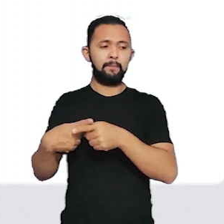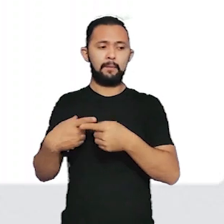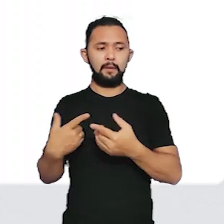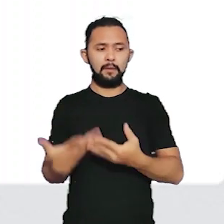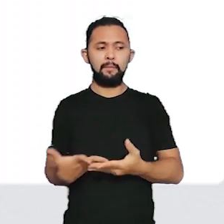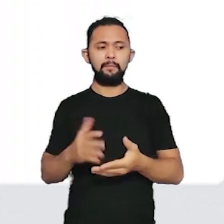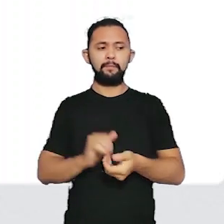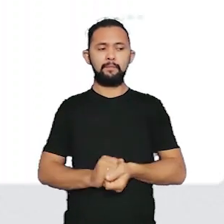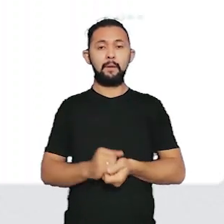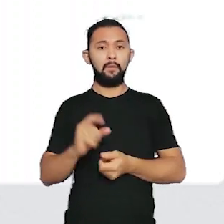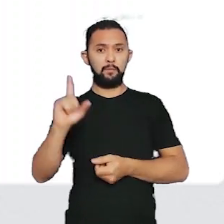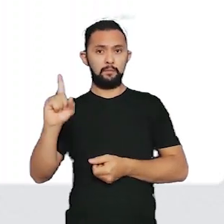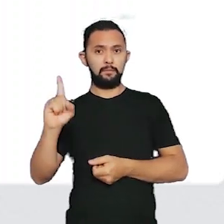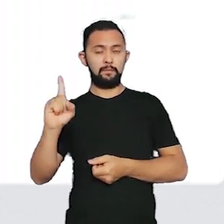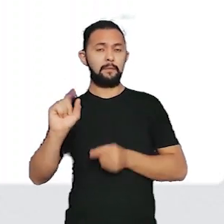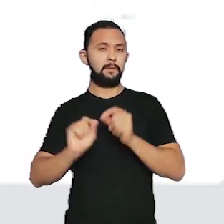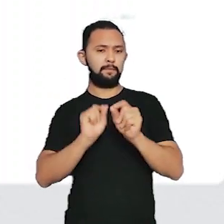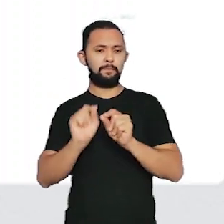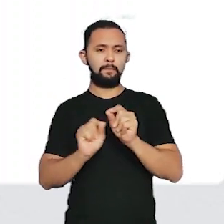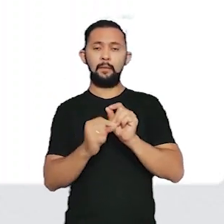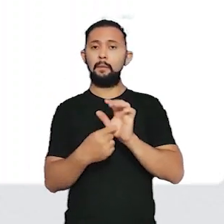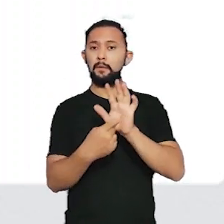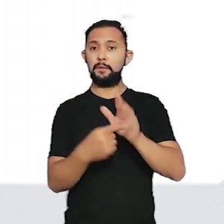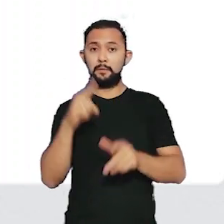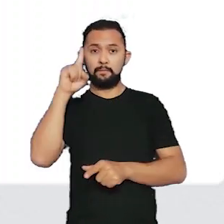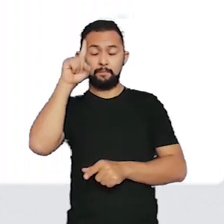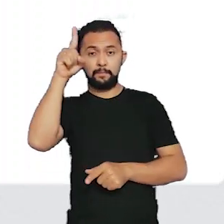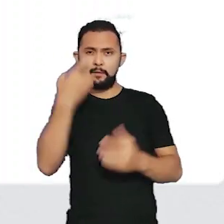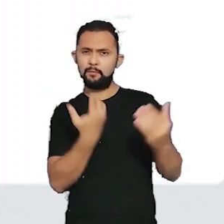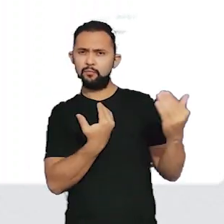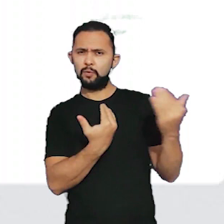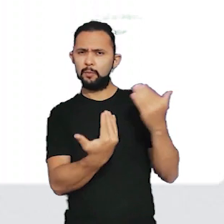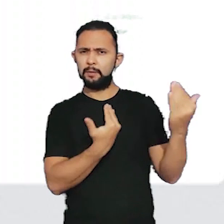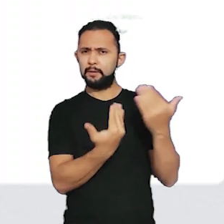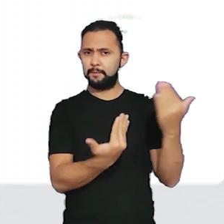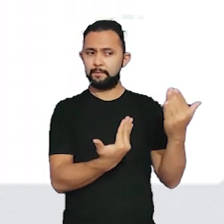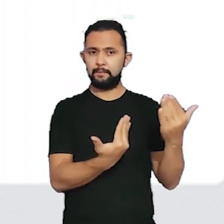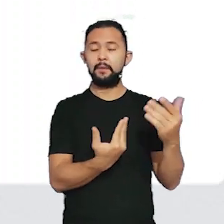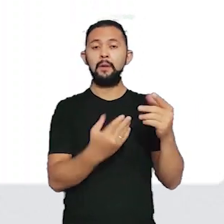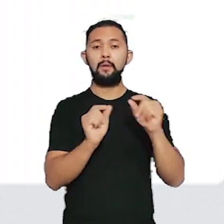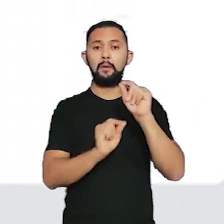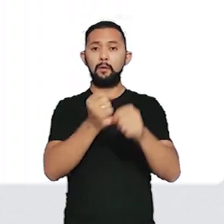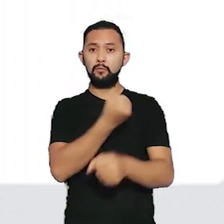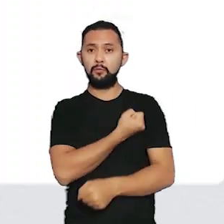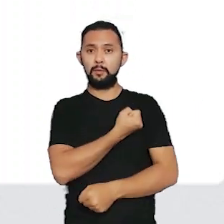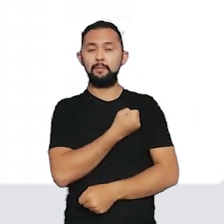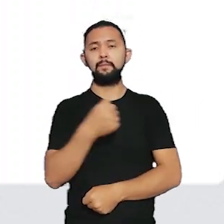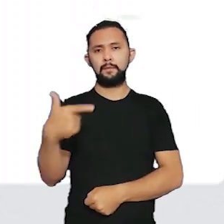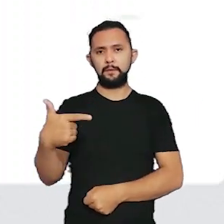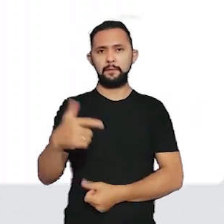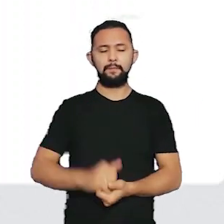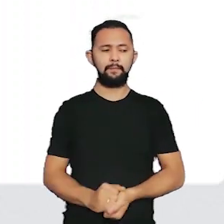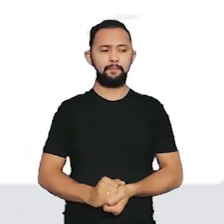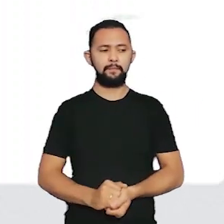de sol é. Então, aqui eu tenho o como trazendo a ideia de comparação. Então, aqui é o número 2. Como